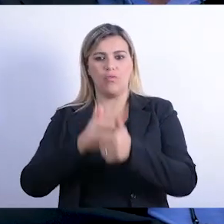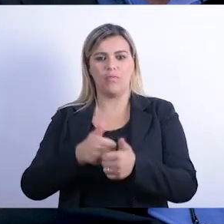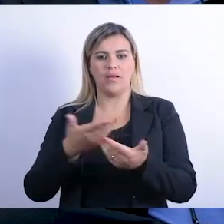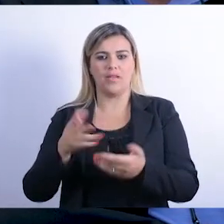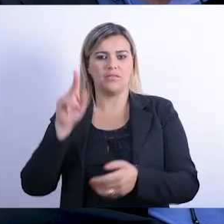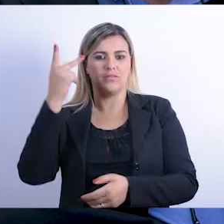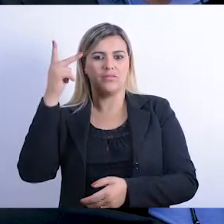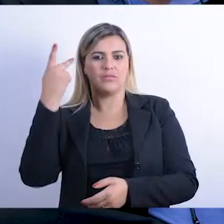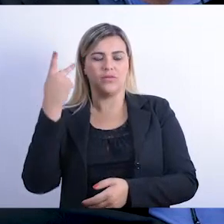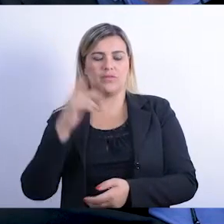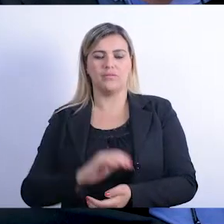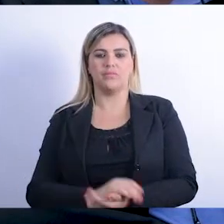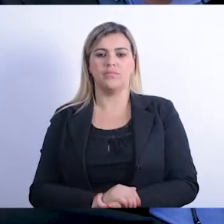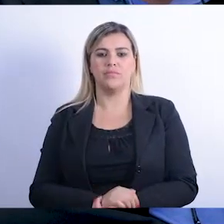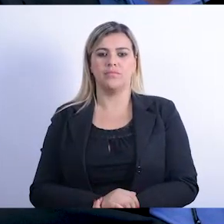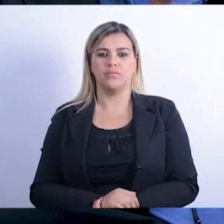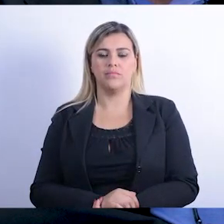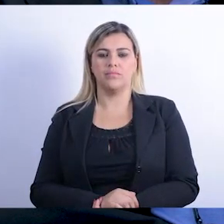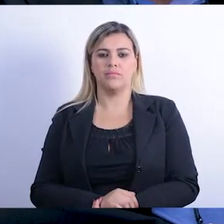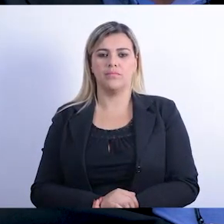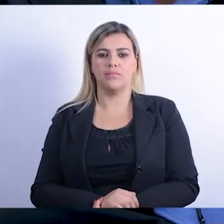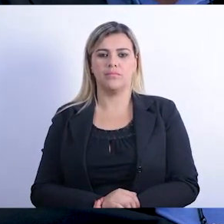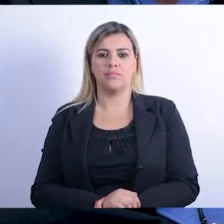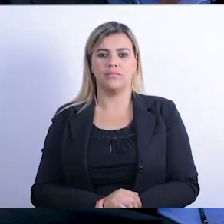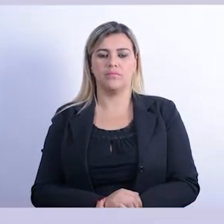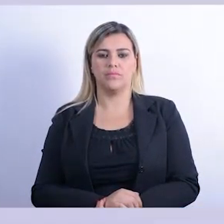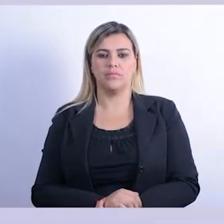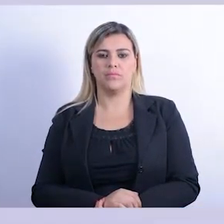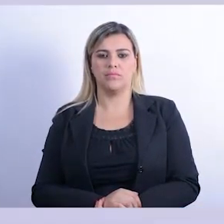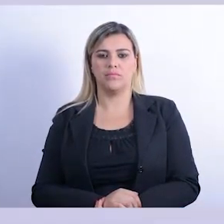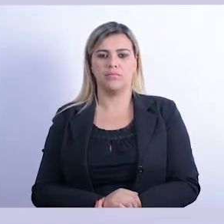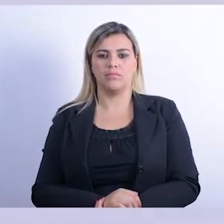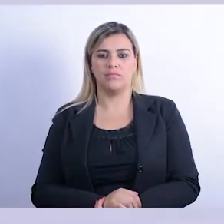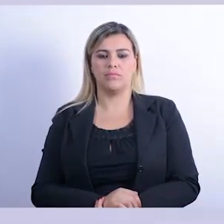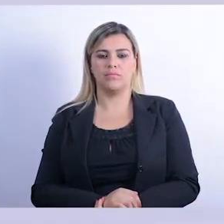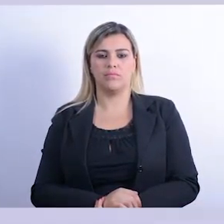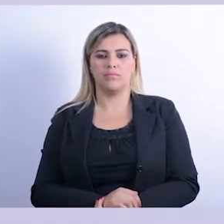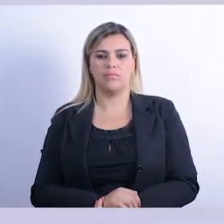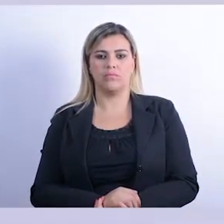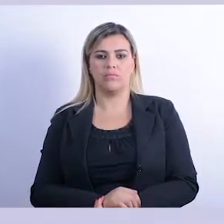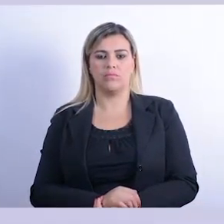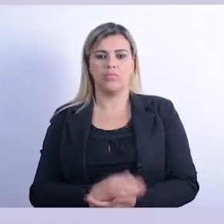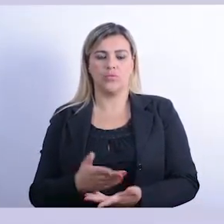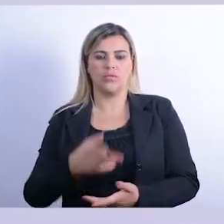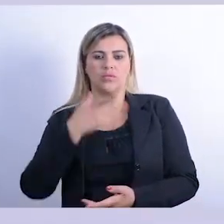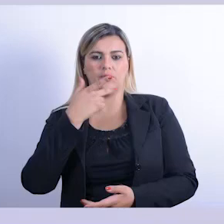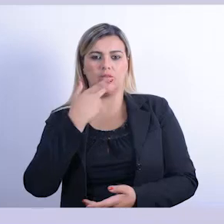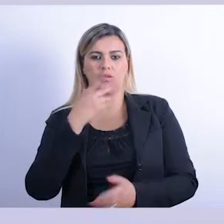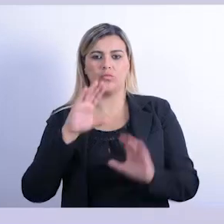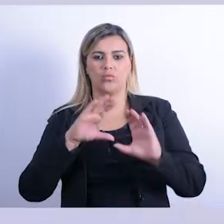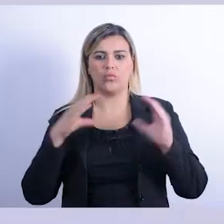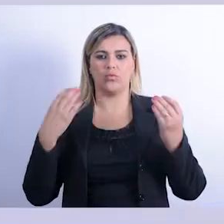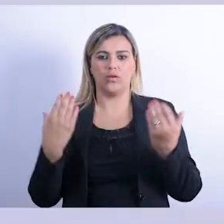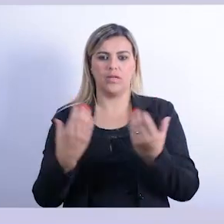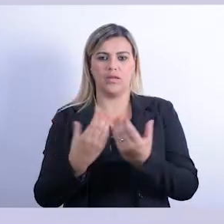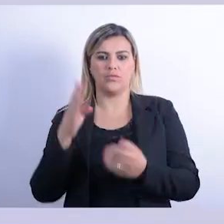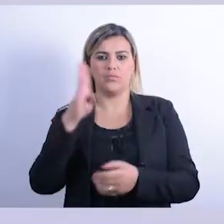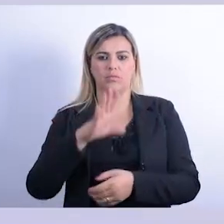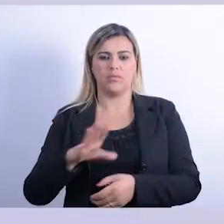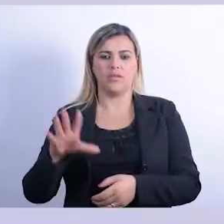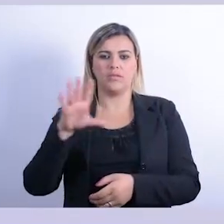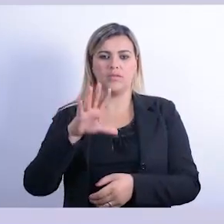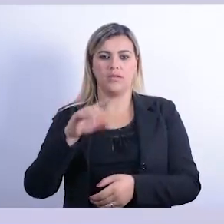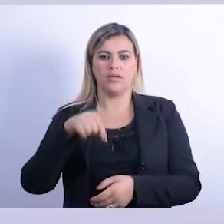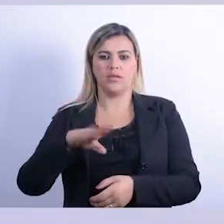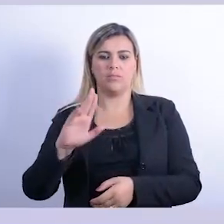história e honrar o nome do Congresso de 85. Exatamente. O José Liberato, quando estava falando aí do